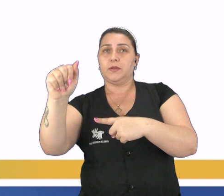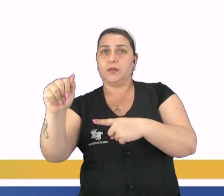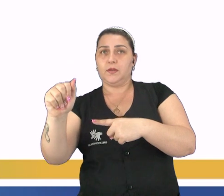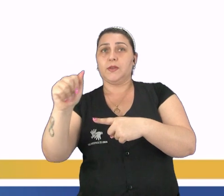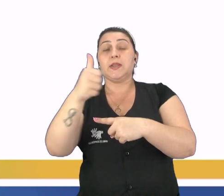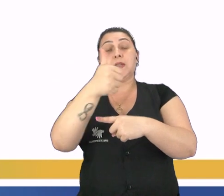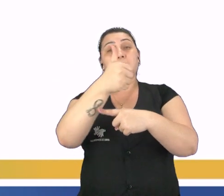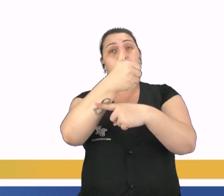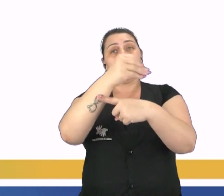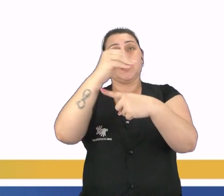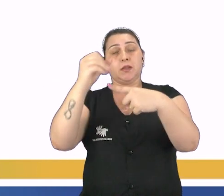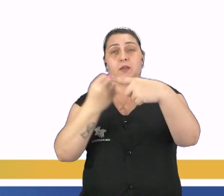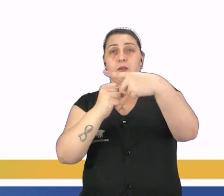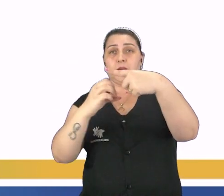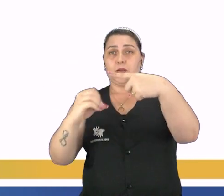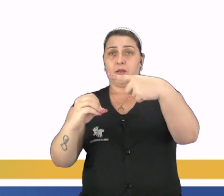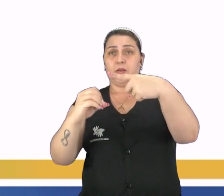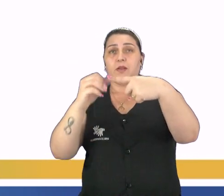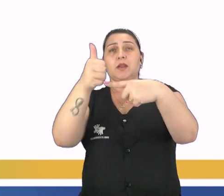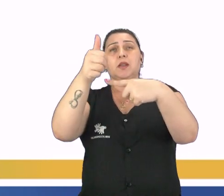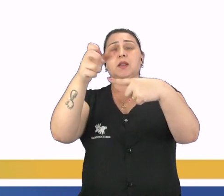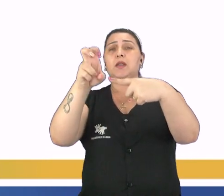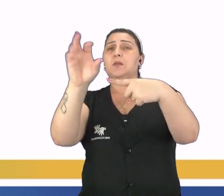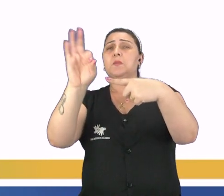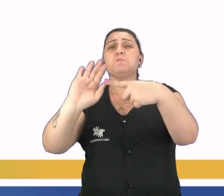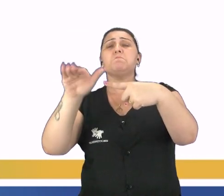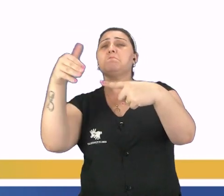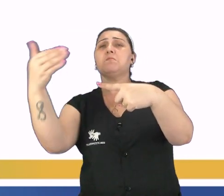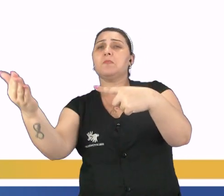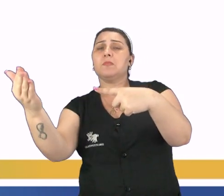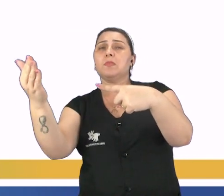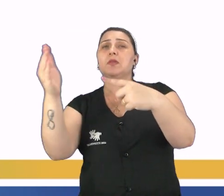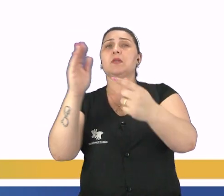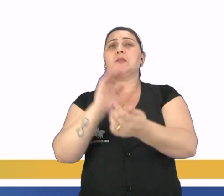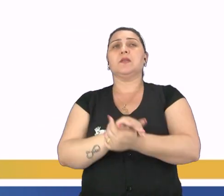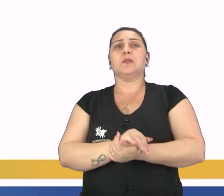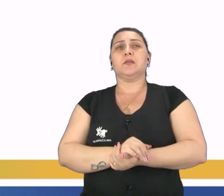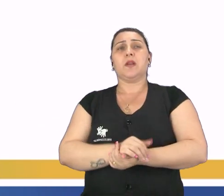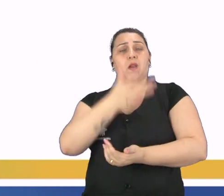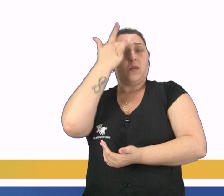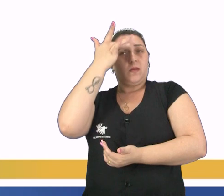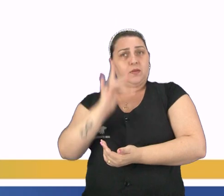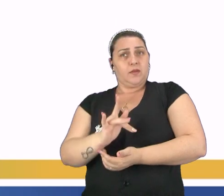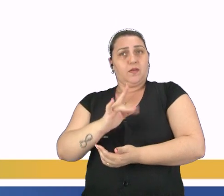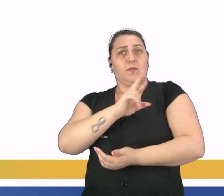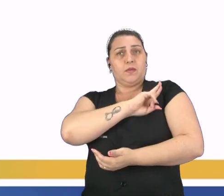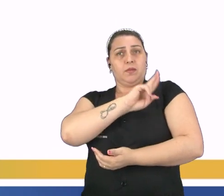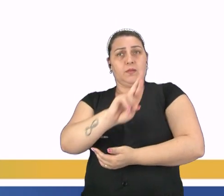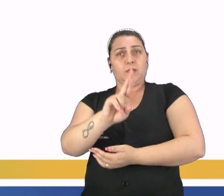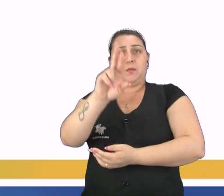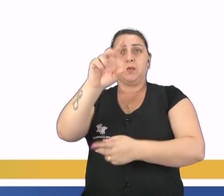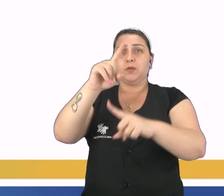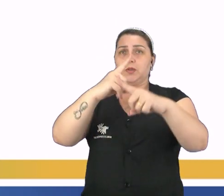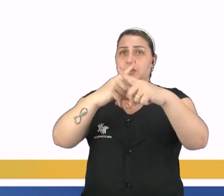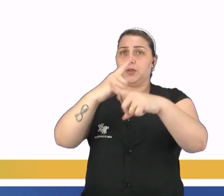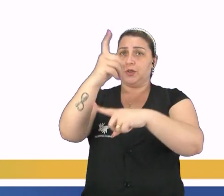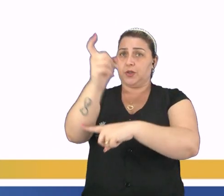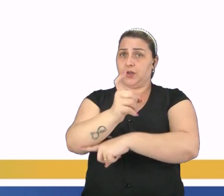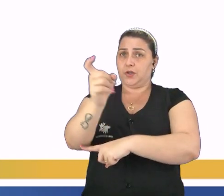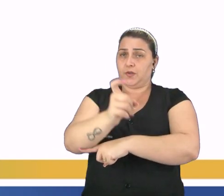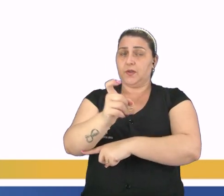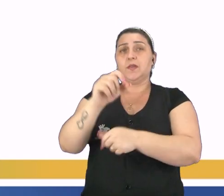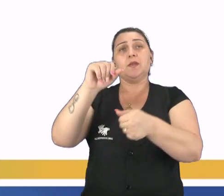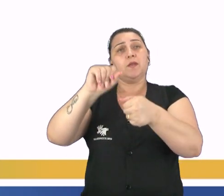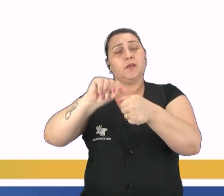100% é 80, 15% é quanto? Quando a gente fala é quanto, é um número que eu não sei, então eu representei por x.